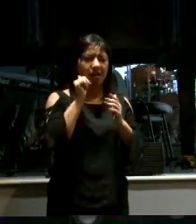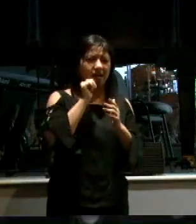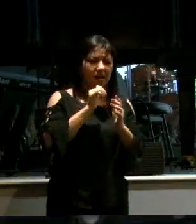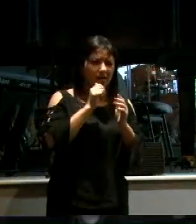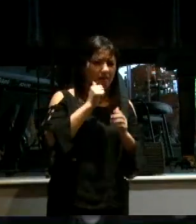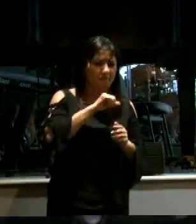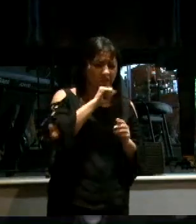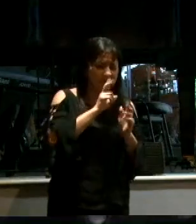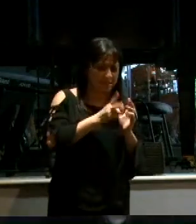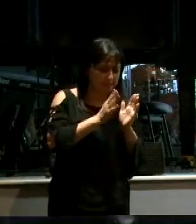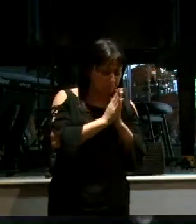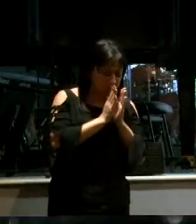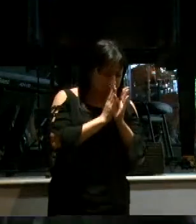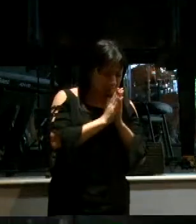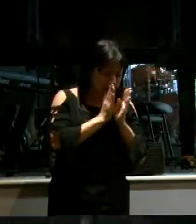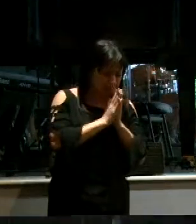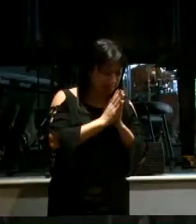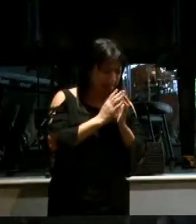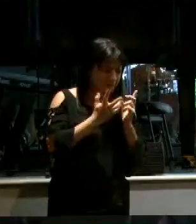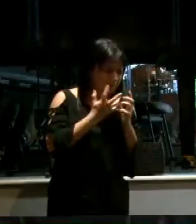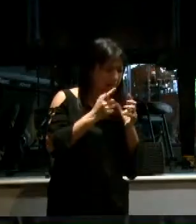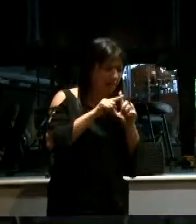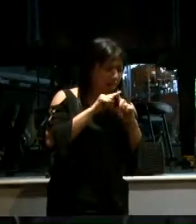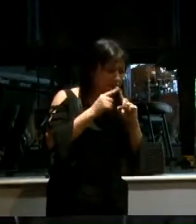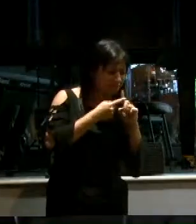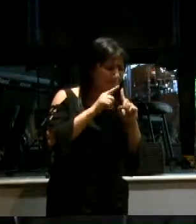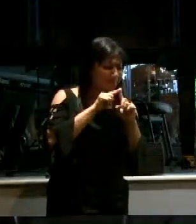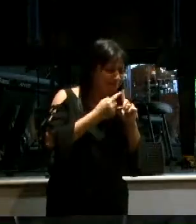Quando você encontrar na tua vida